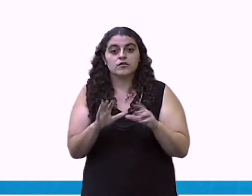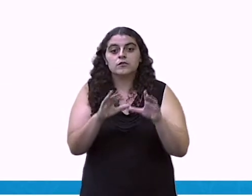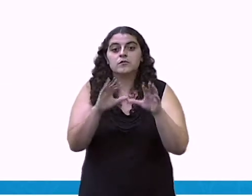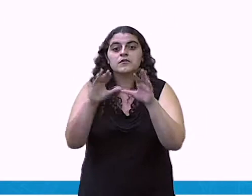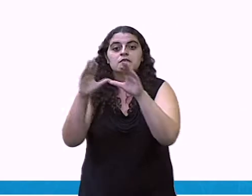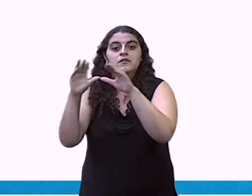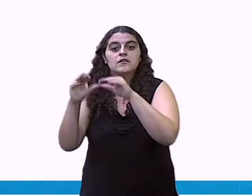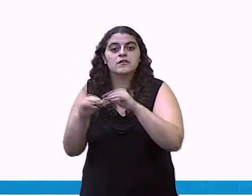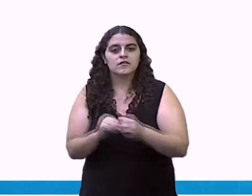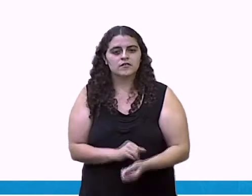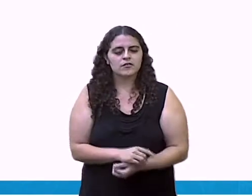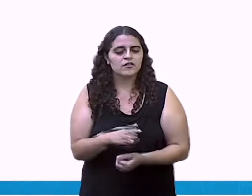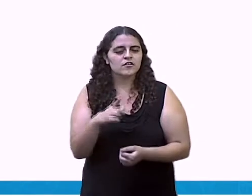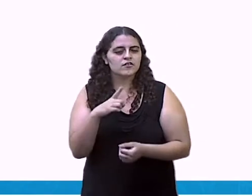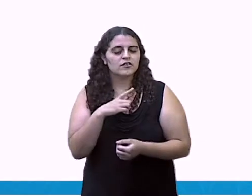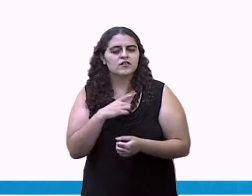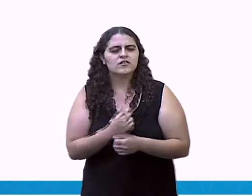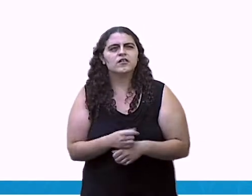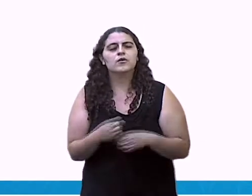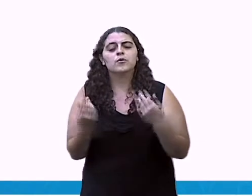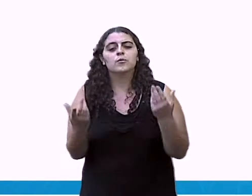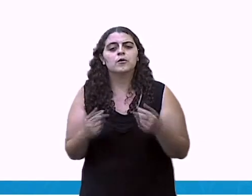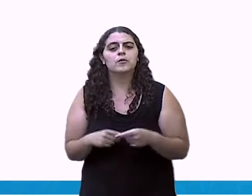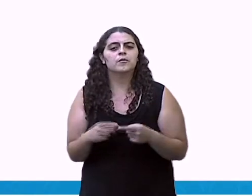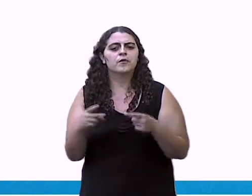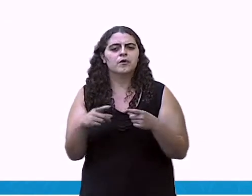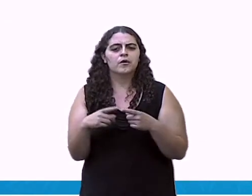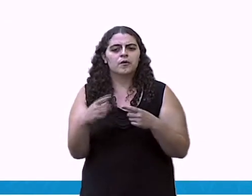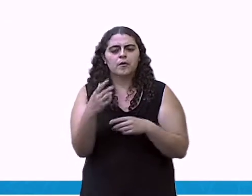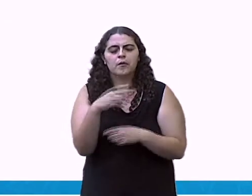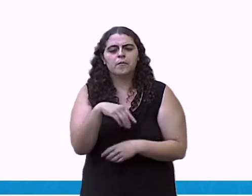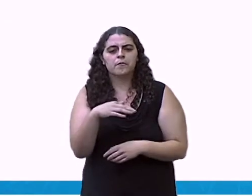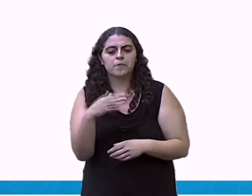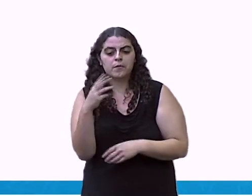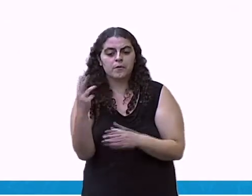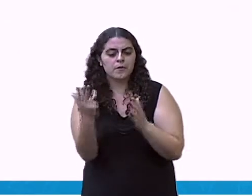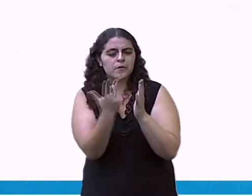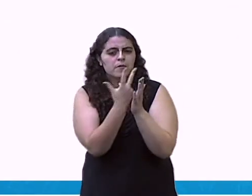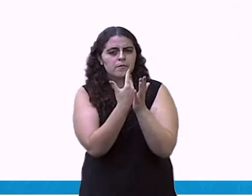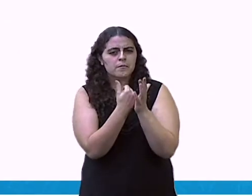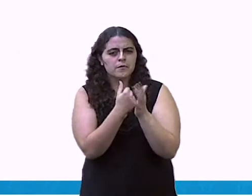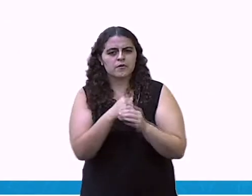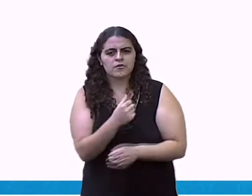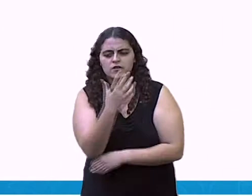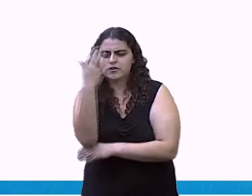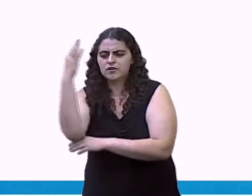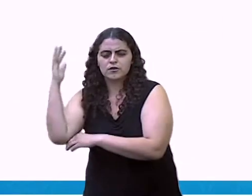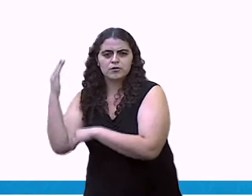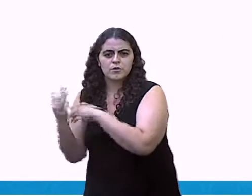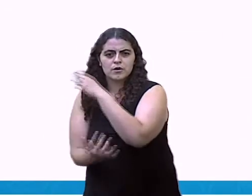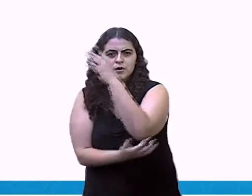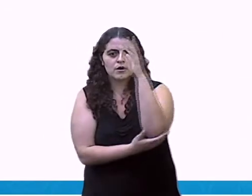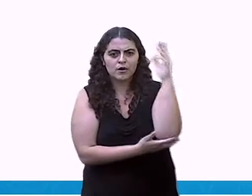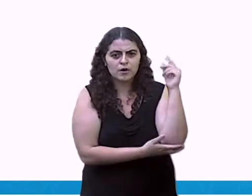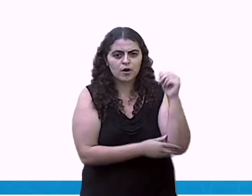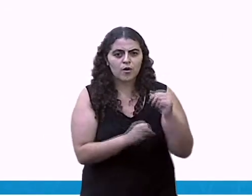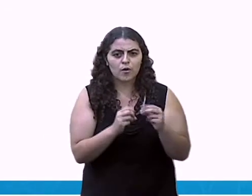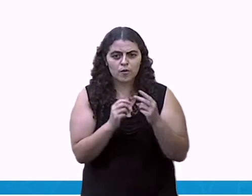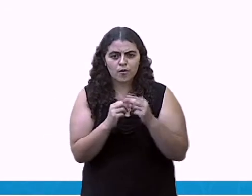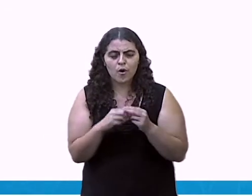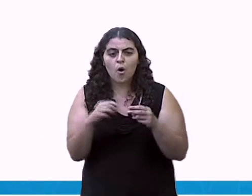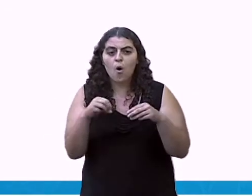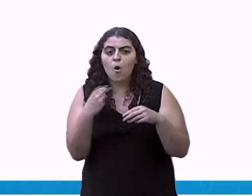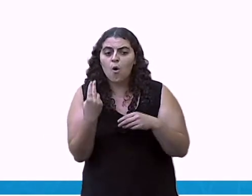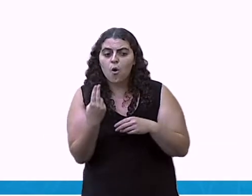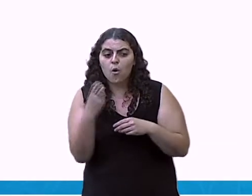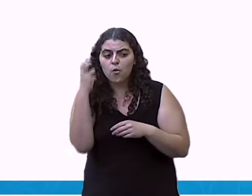uma paisagem natural ou cultural, ou seja, uma paisagem modificada. Com certeza, nós teremos aqui